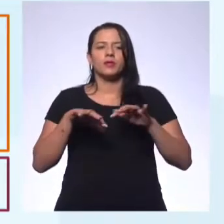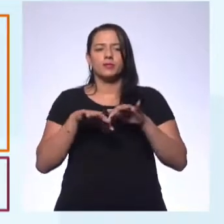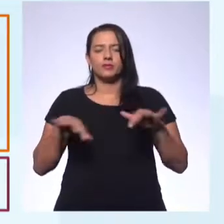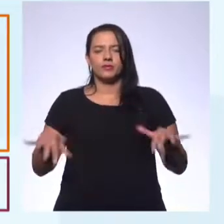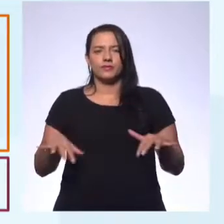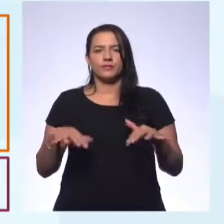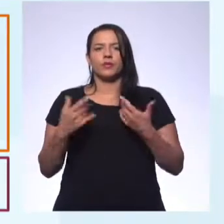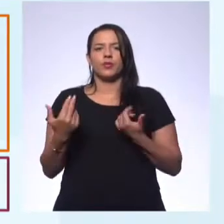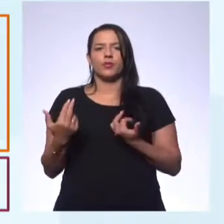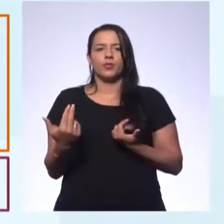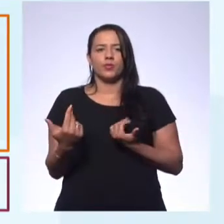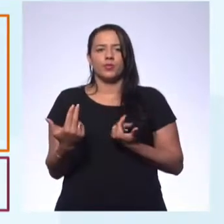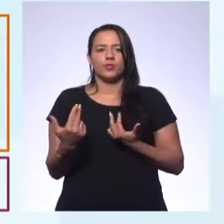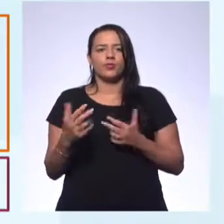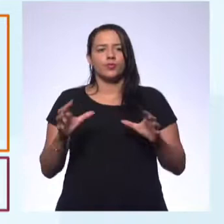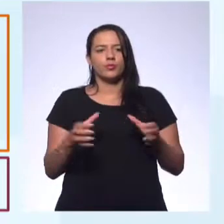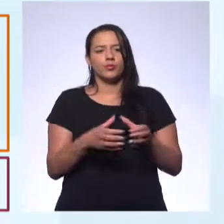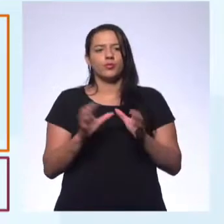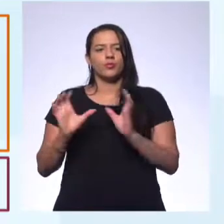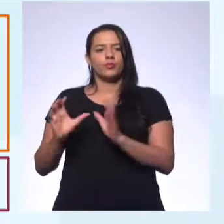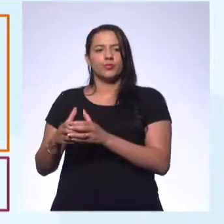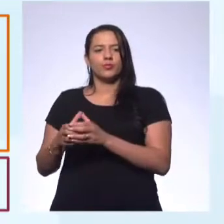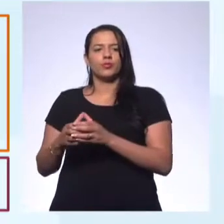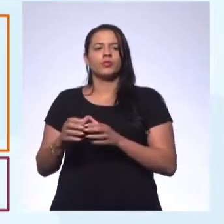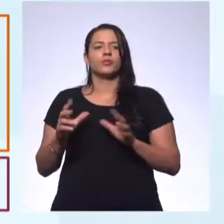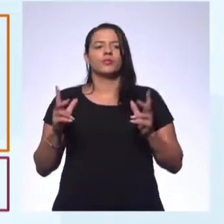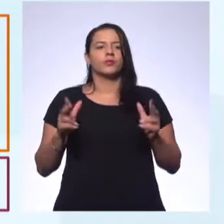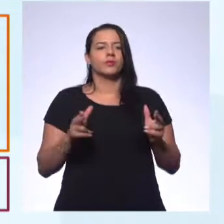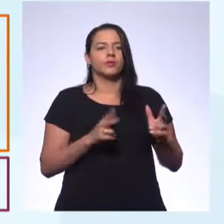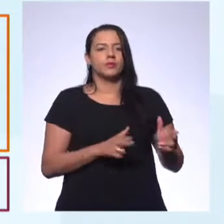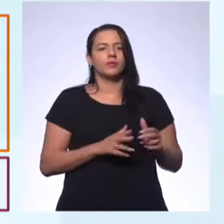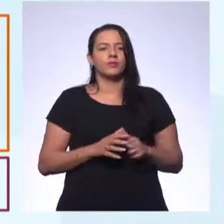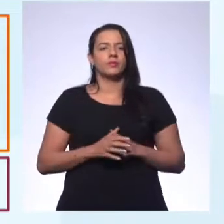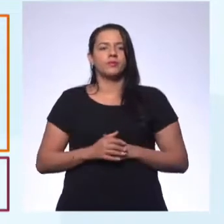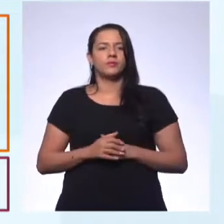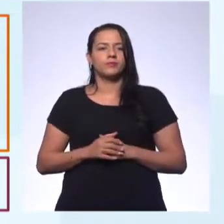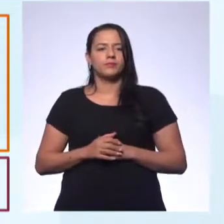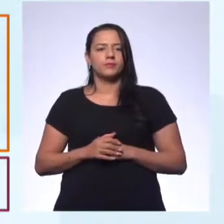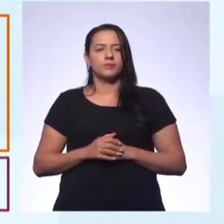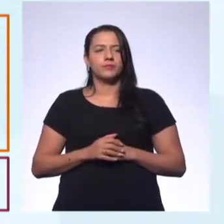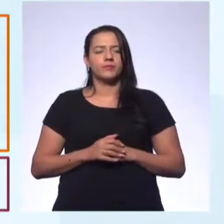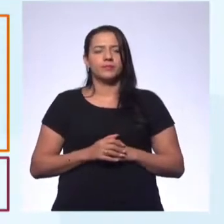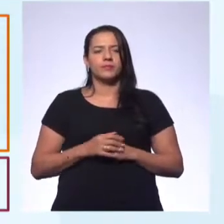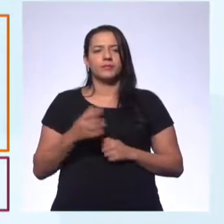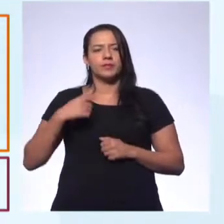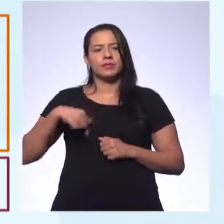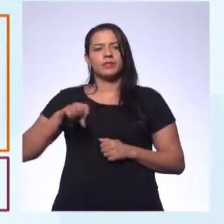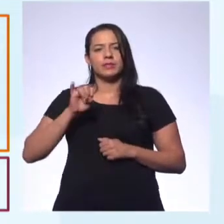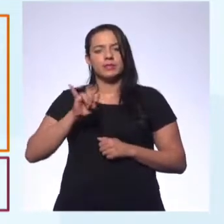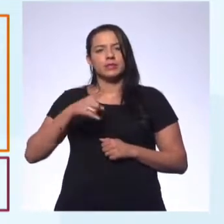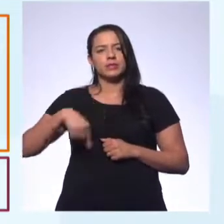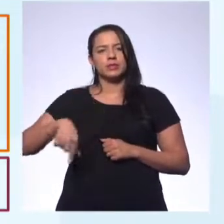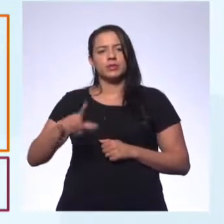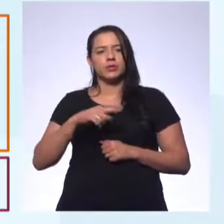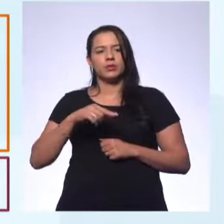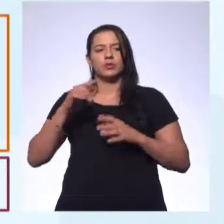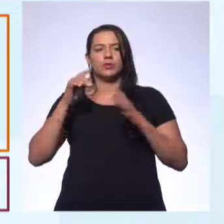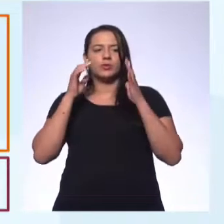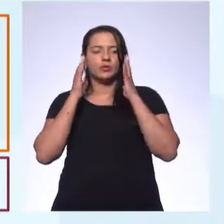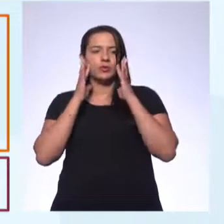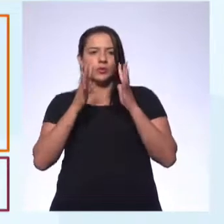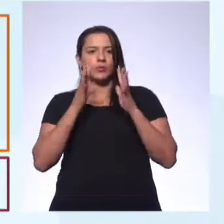né? Então, o mesmo grupo. Então, o que a gente vai percebendo? Que se a gente observar